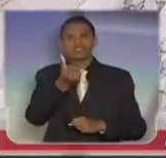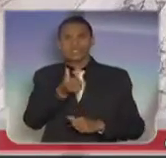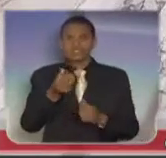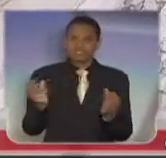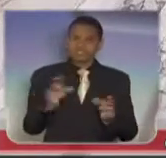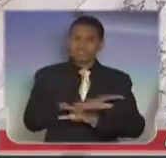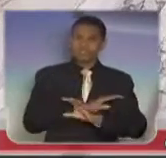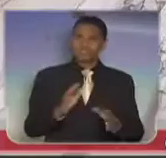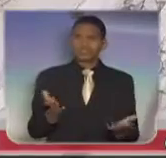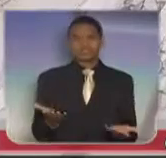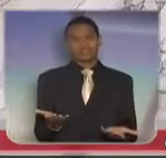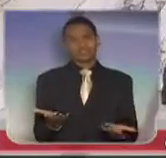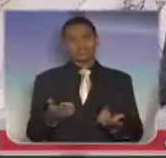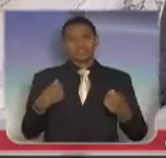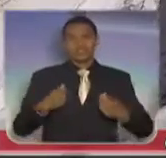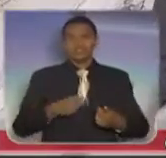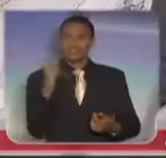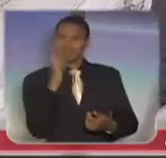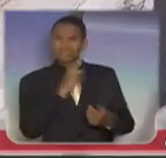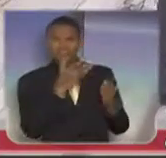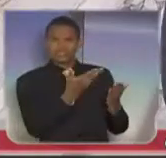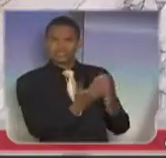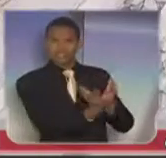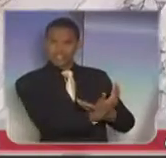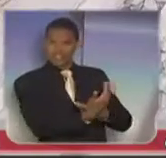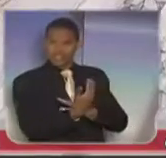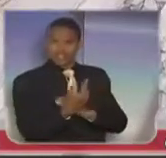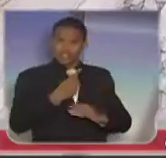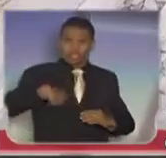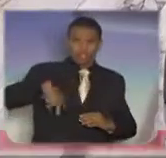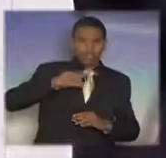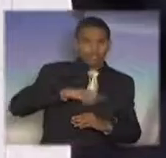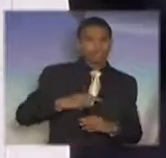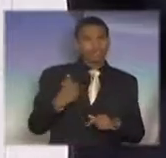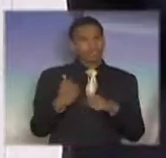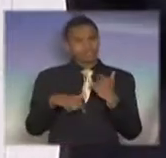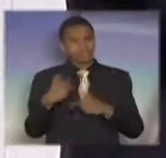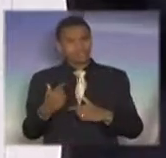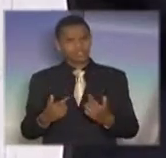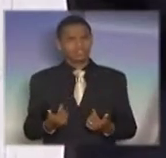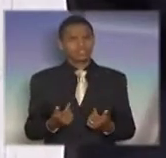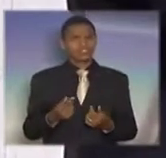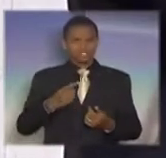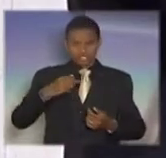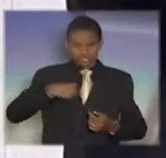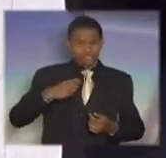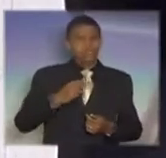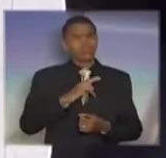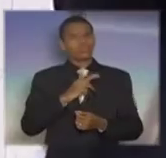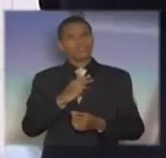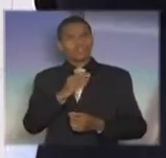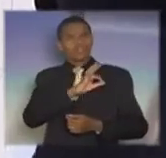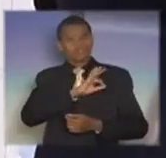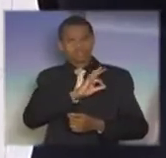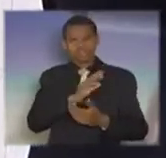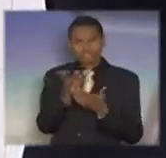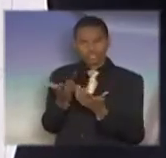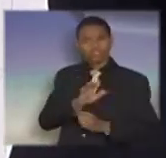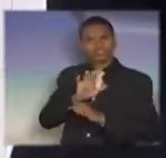valorização do funcionalismo público e eu especificamente aqui peço em nome da polícia militar muito obrigado senhor